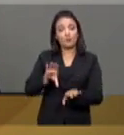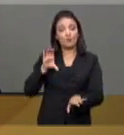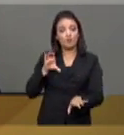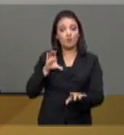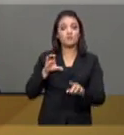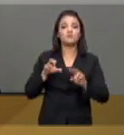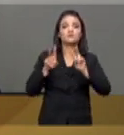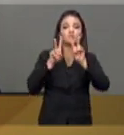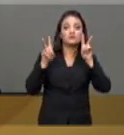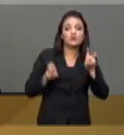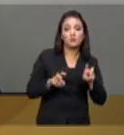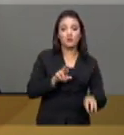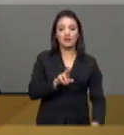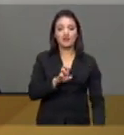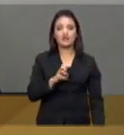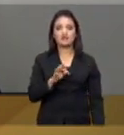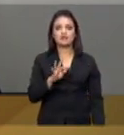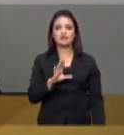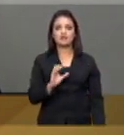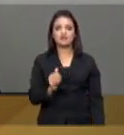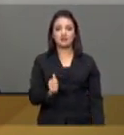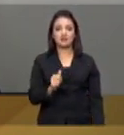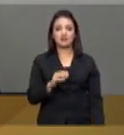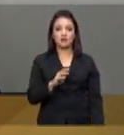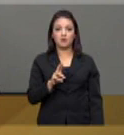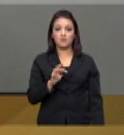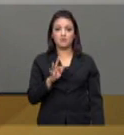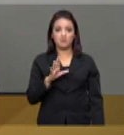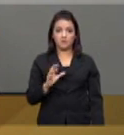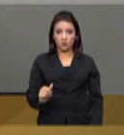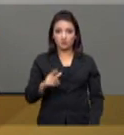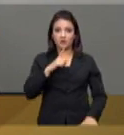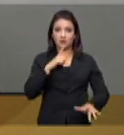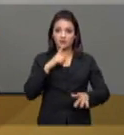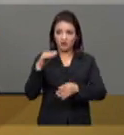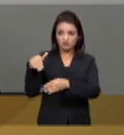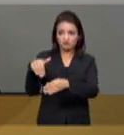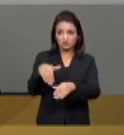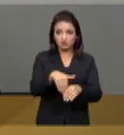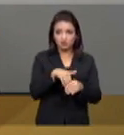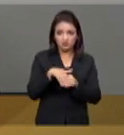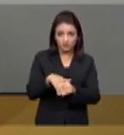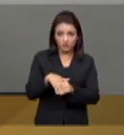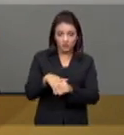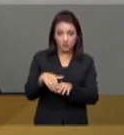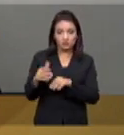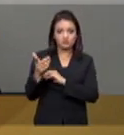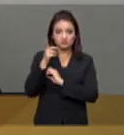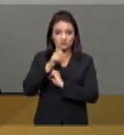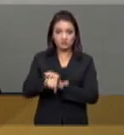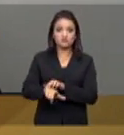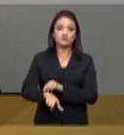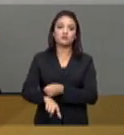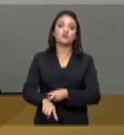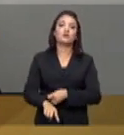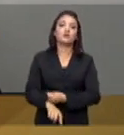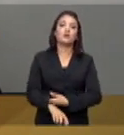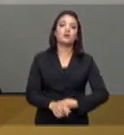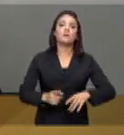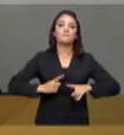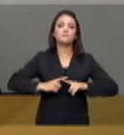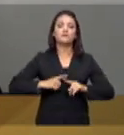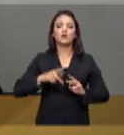receita bruta posto no, aproveitado nos votos vencedores, porque, segundo a embargante, no inciso 1 do